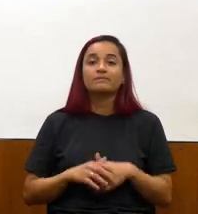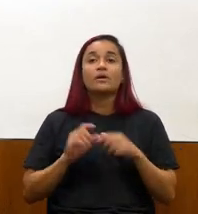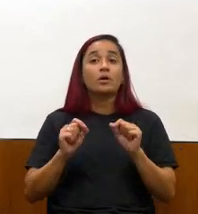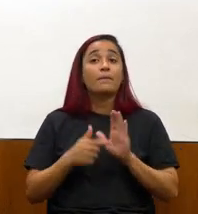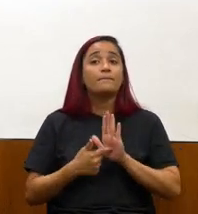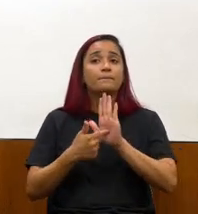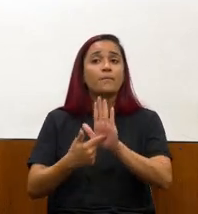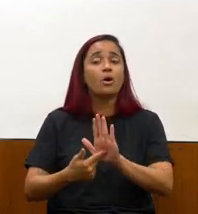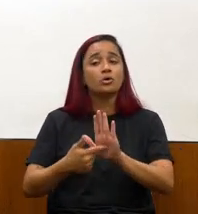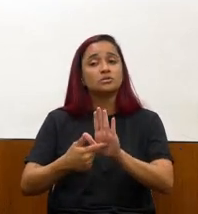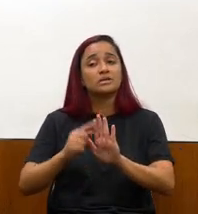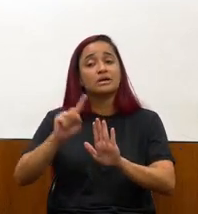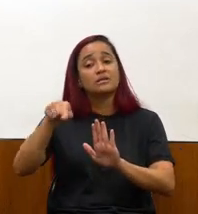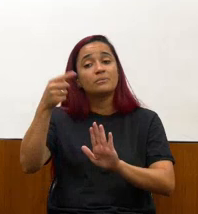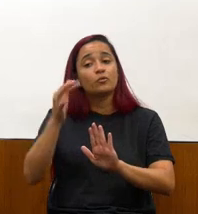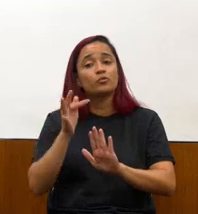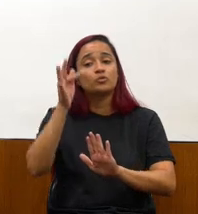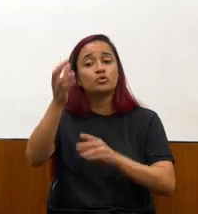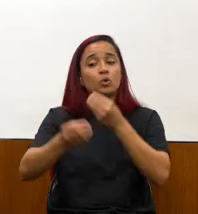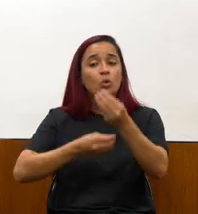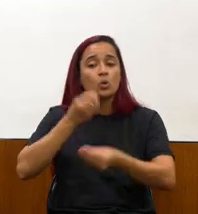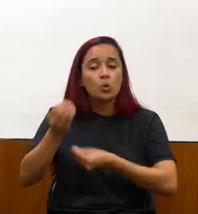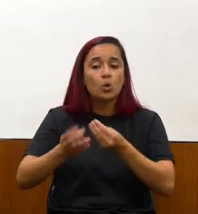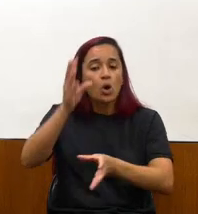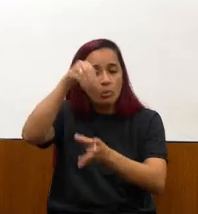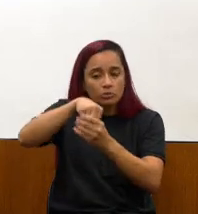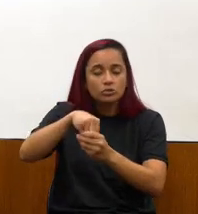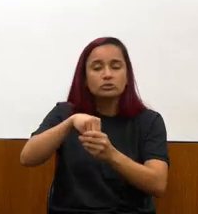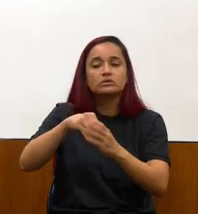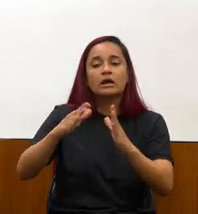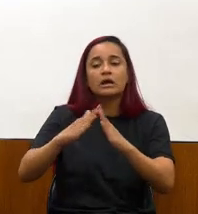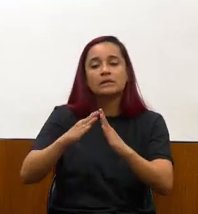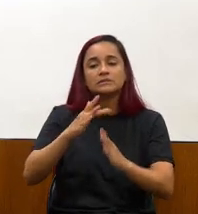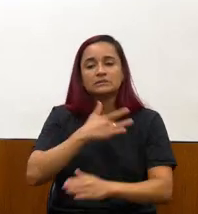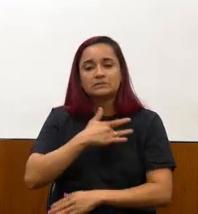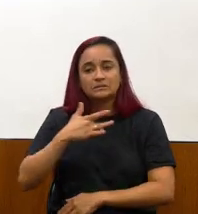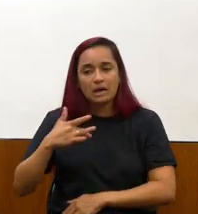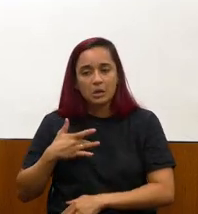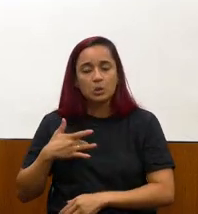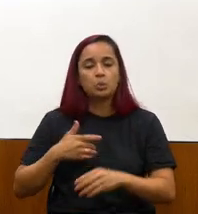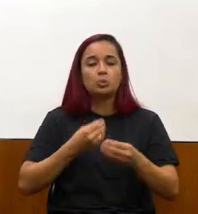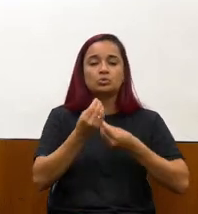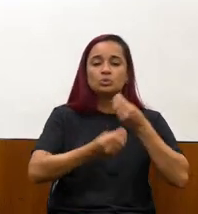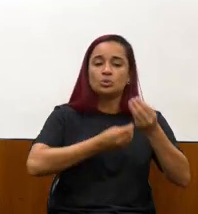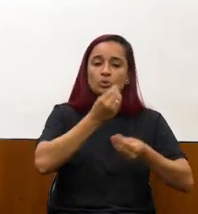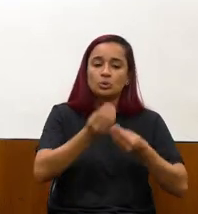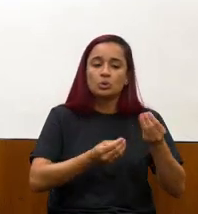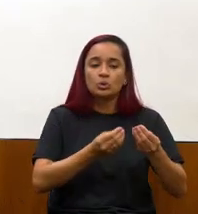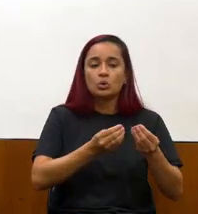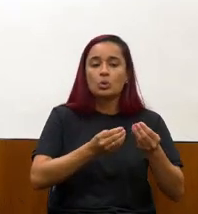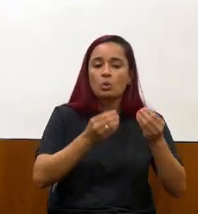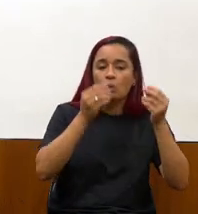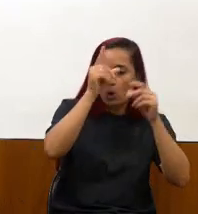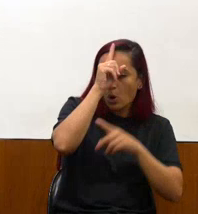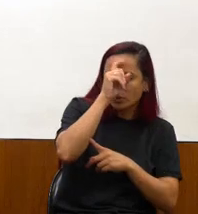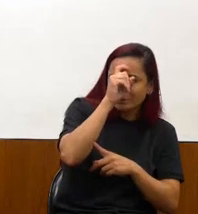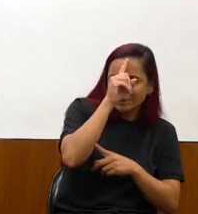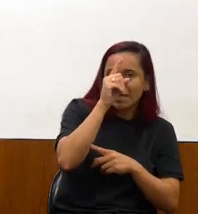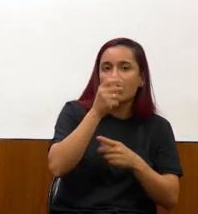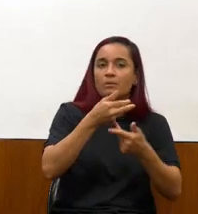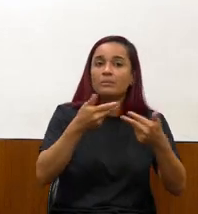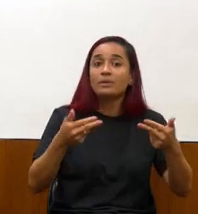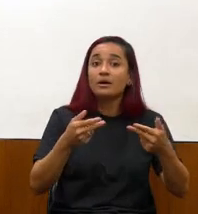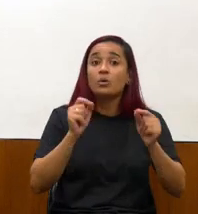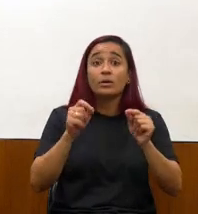de saúde, nos hospitais, nas clínicas, que tem que se preparar justamente para esse envelhecimento, que há 30, 60